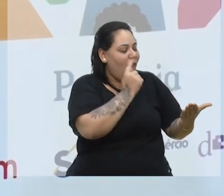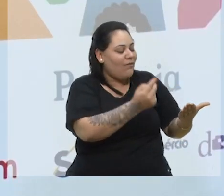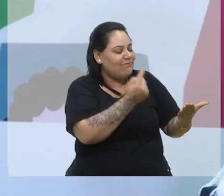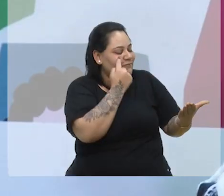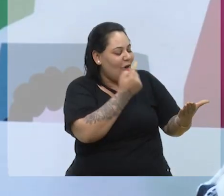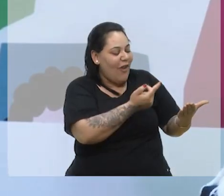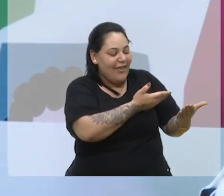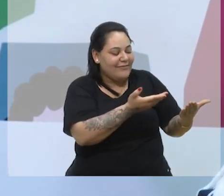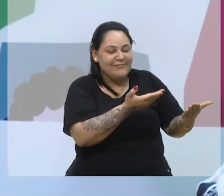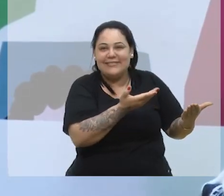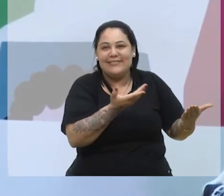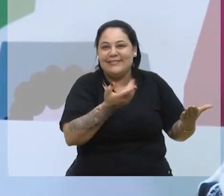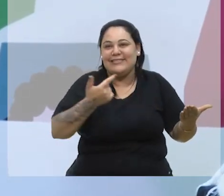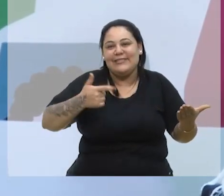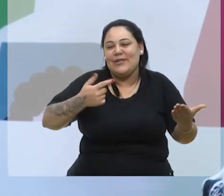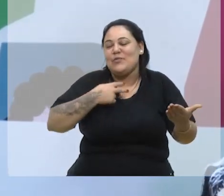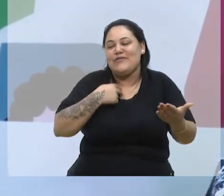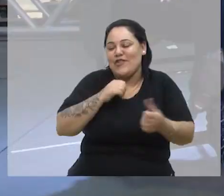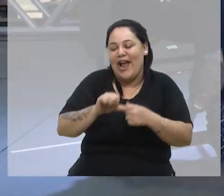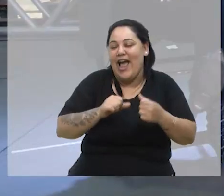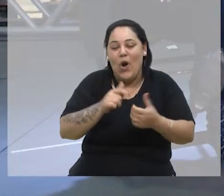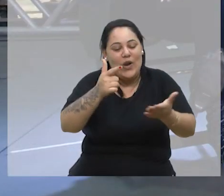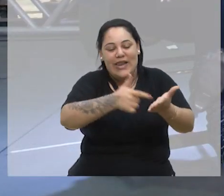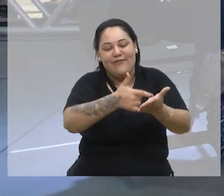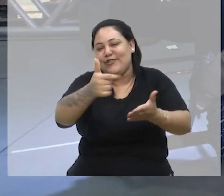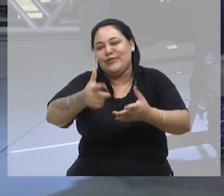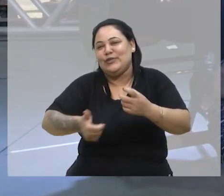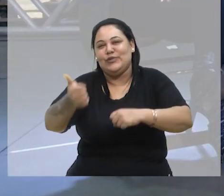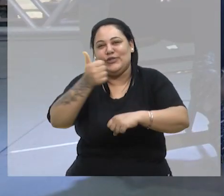bate-papo com a Genevieve e a Cecil. Voltamos já.